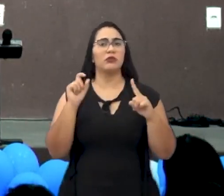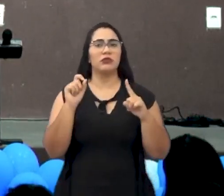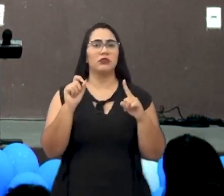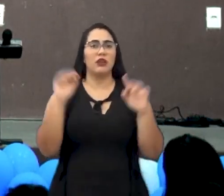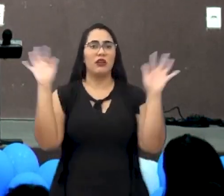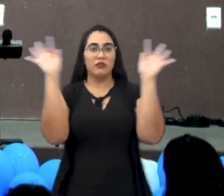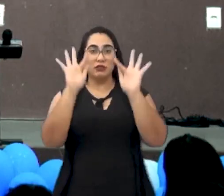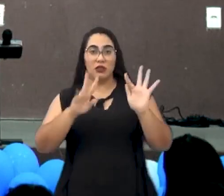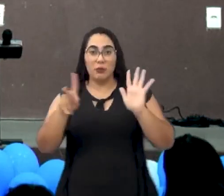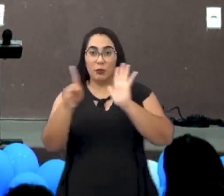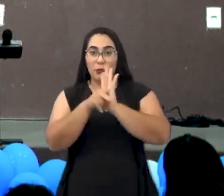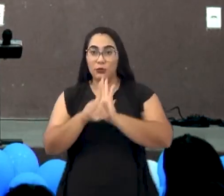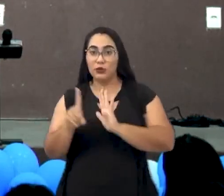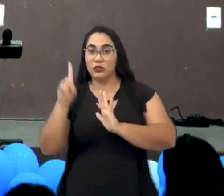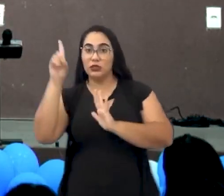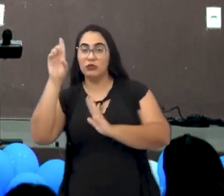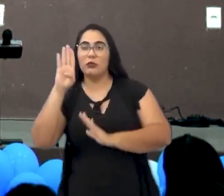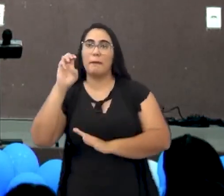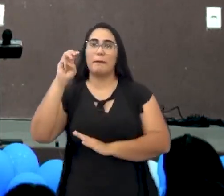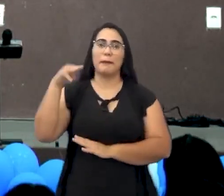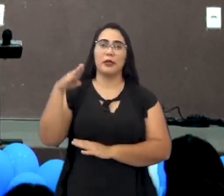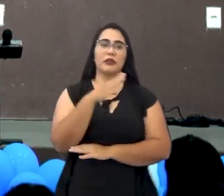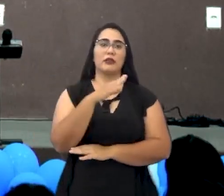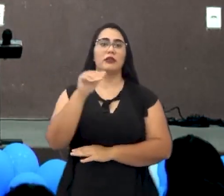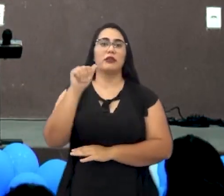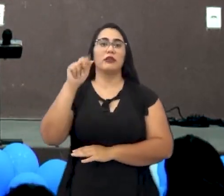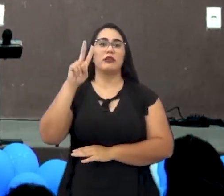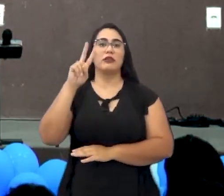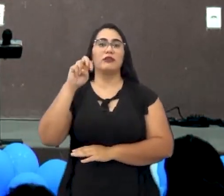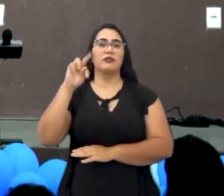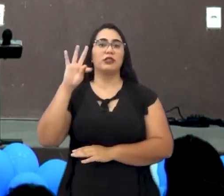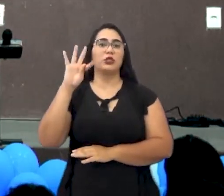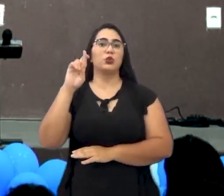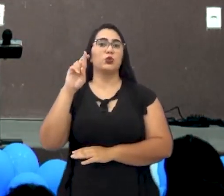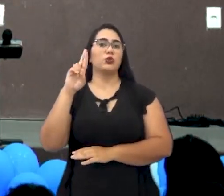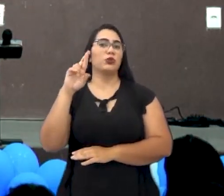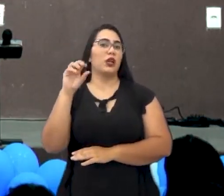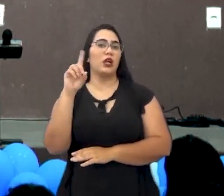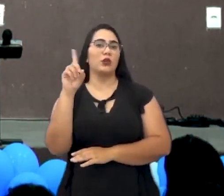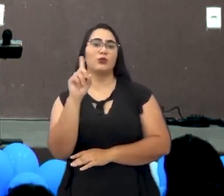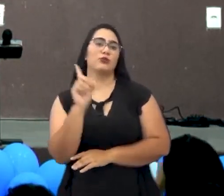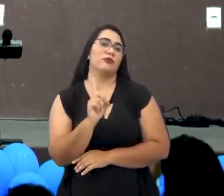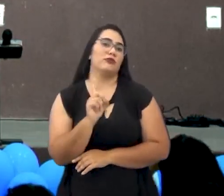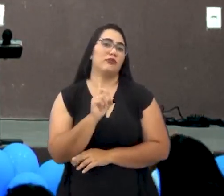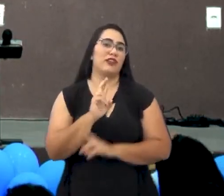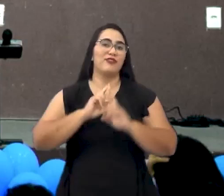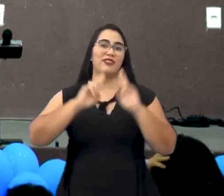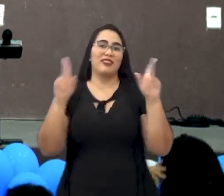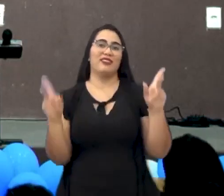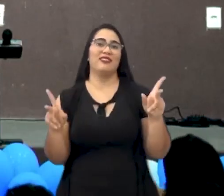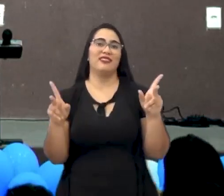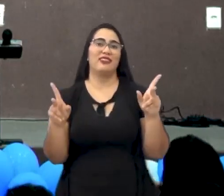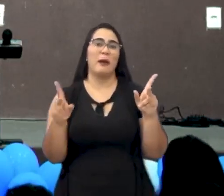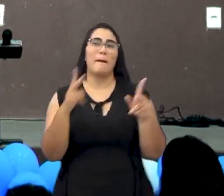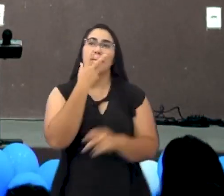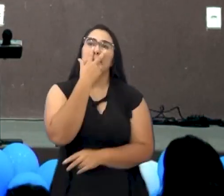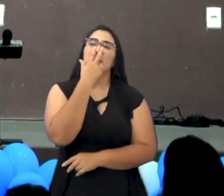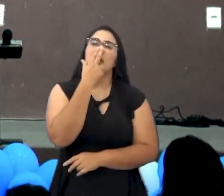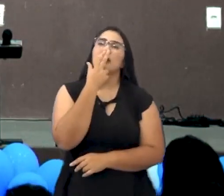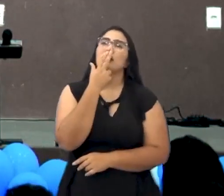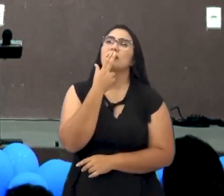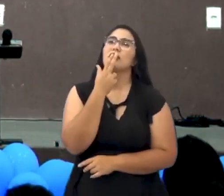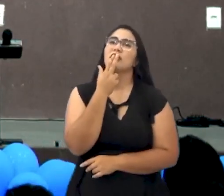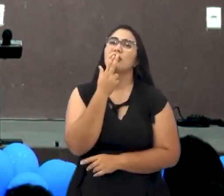bem-aventurança. Por isso que o bem-aventurado vai manifestar coisas que parecem ser contraditórias para a